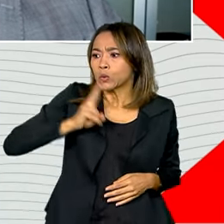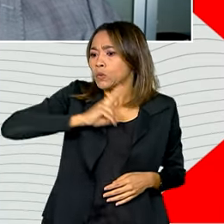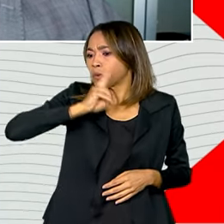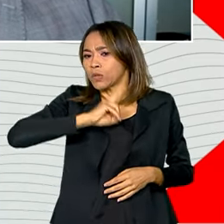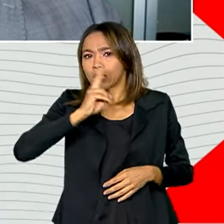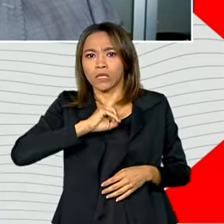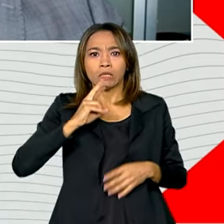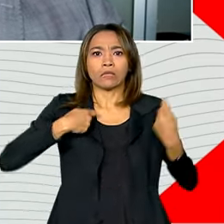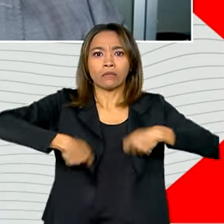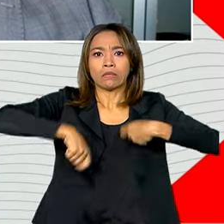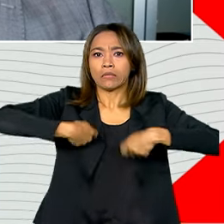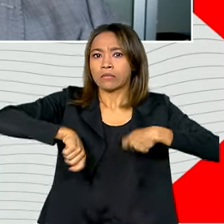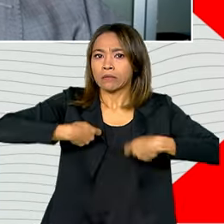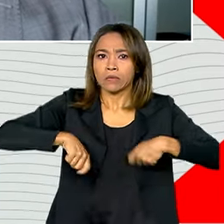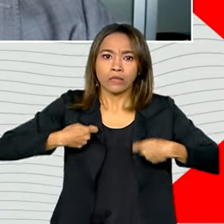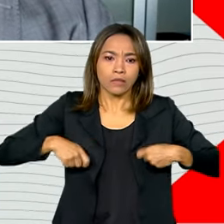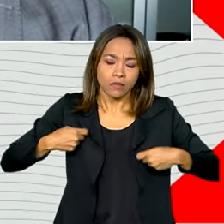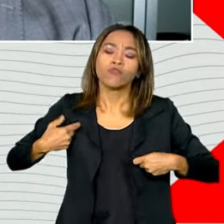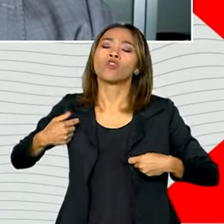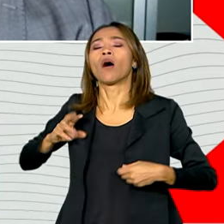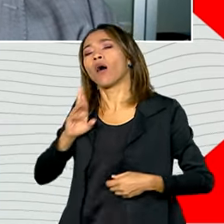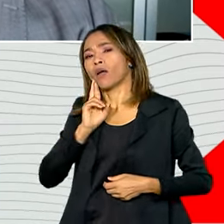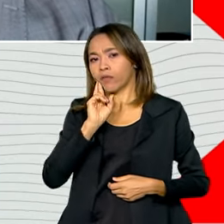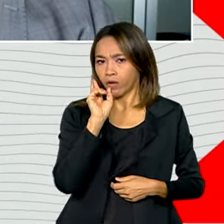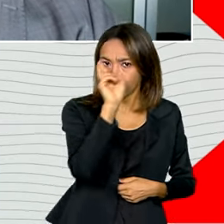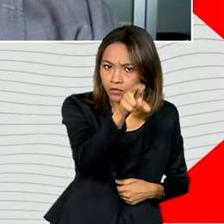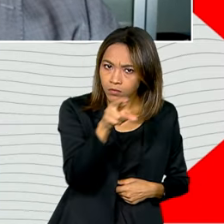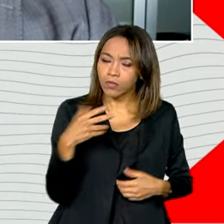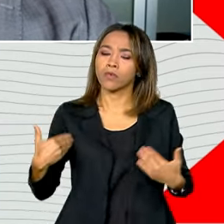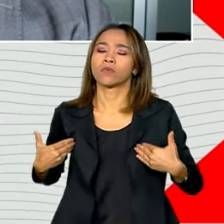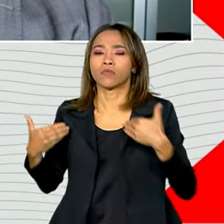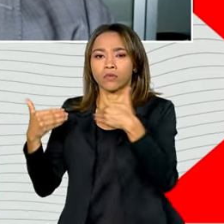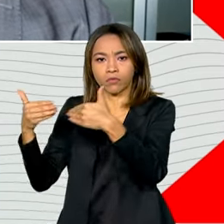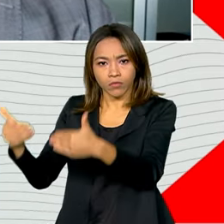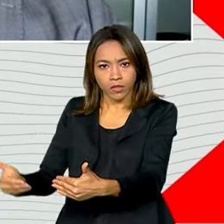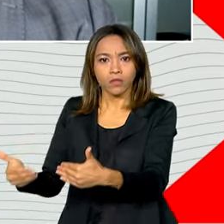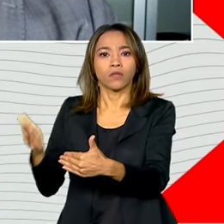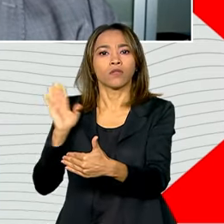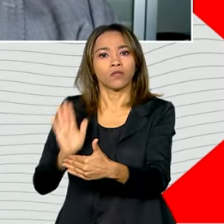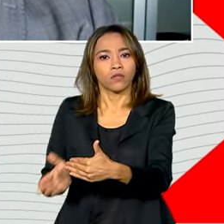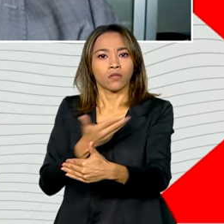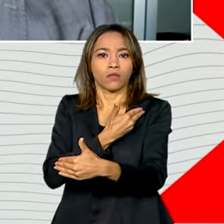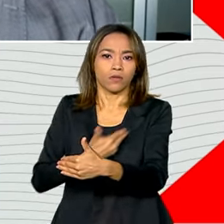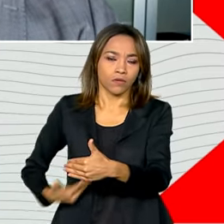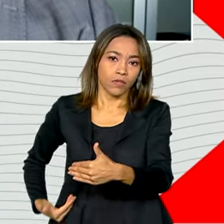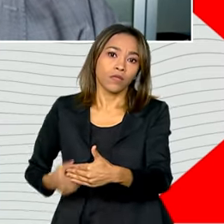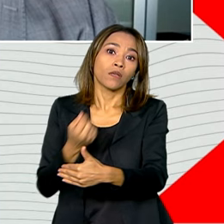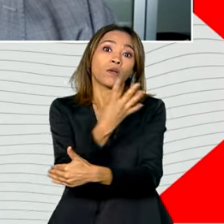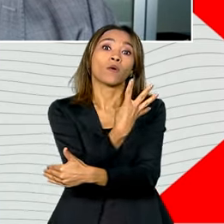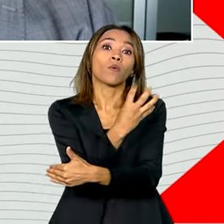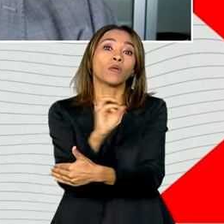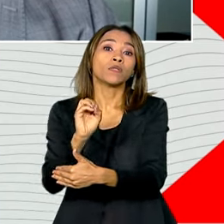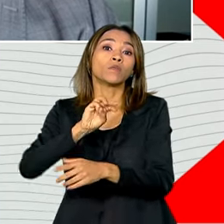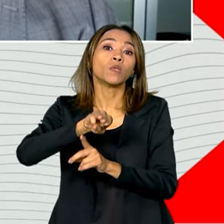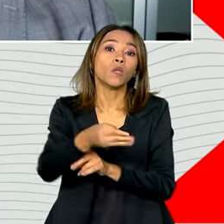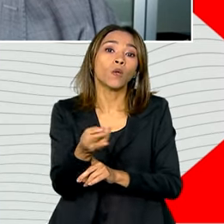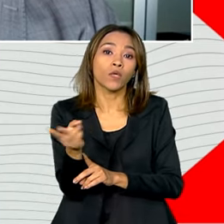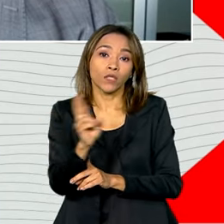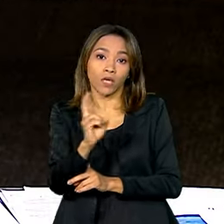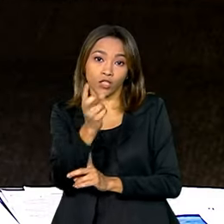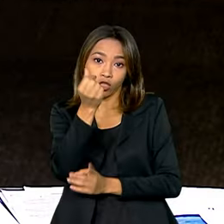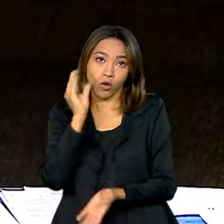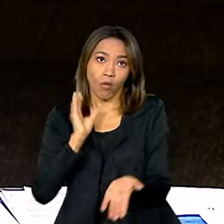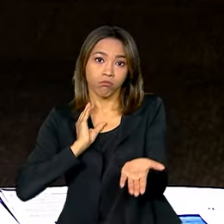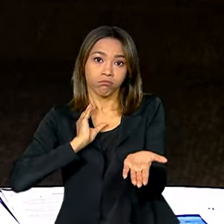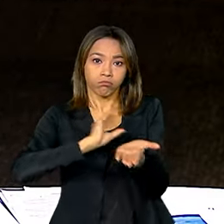calamidade reconhecido, foram atendidos, estão sendo atendidos por essa medida. É uma medida que envolve 400 milhões de reais e que assiste de